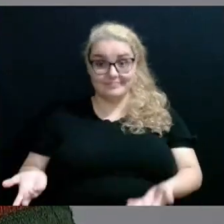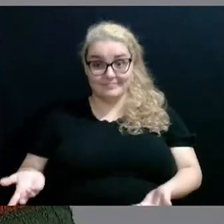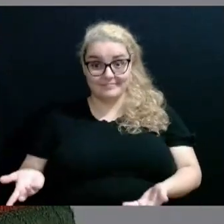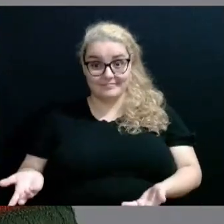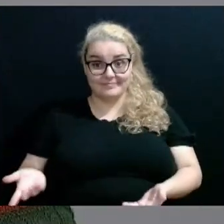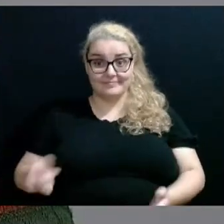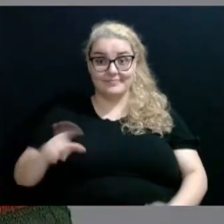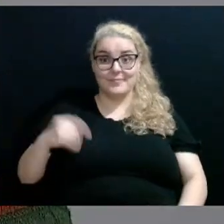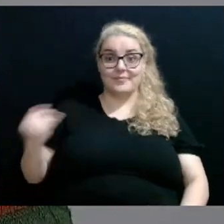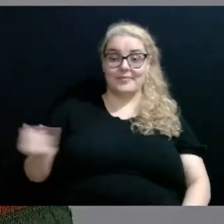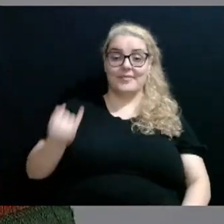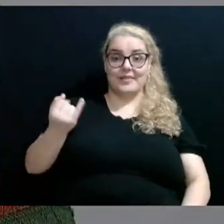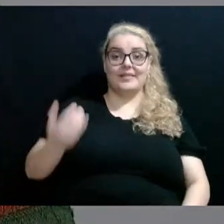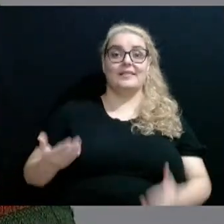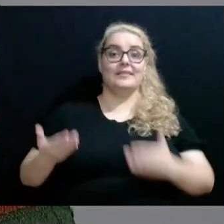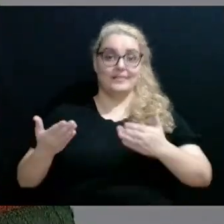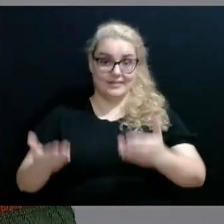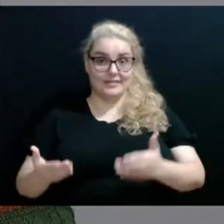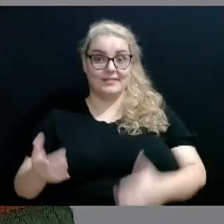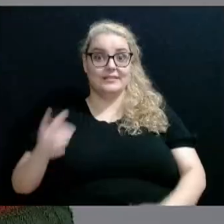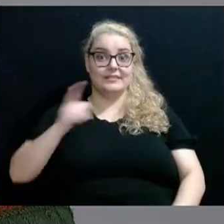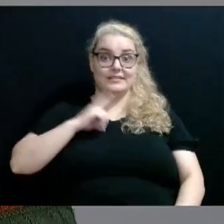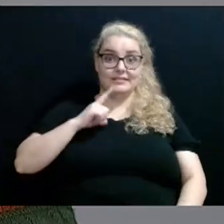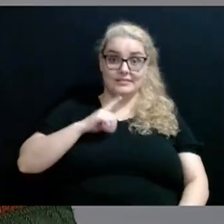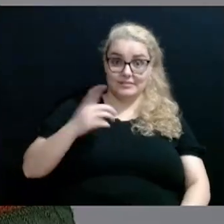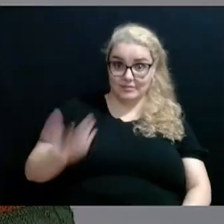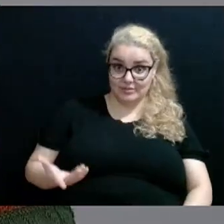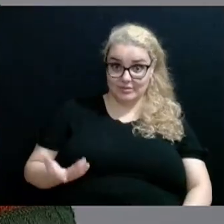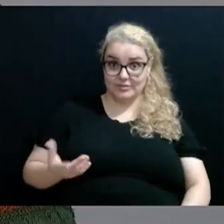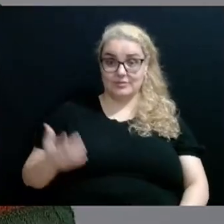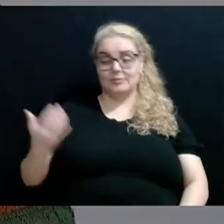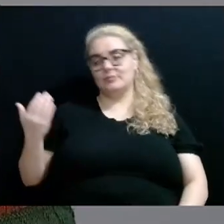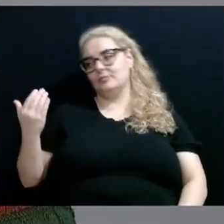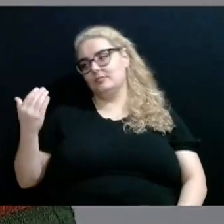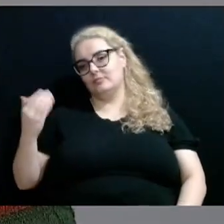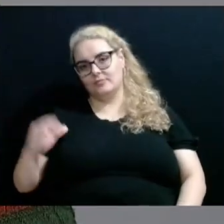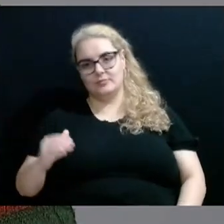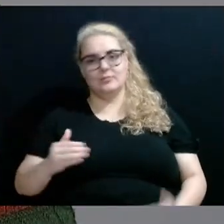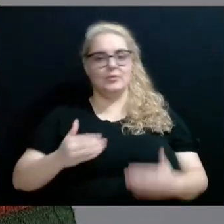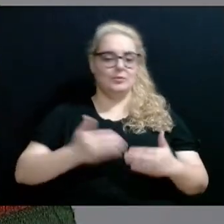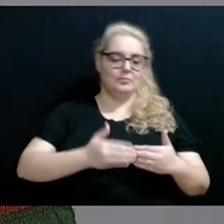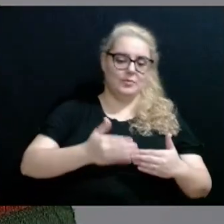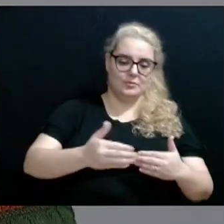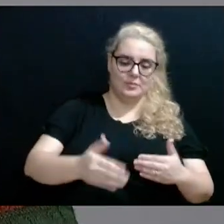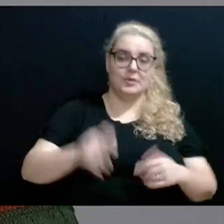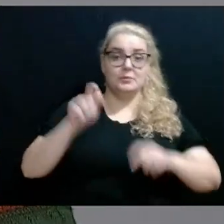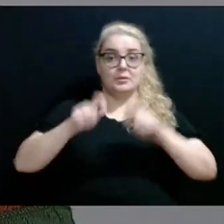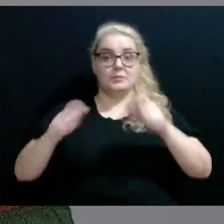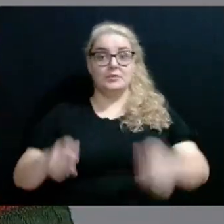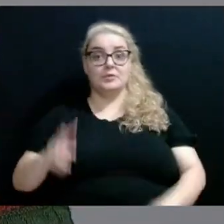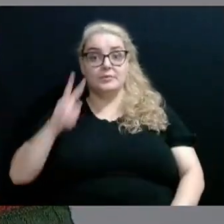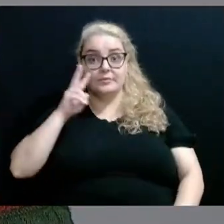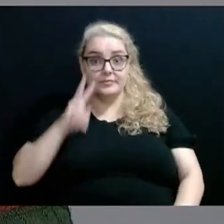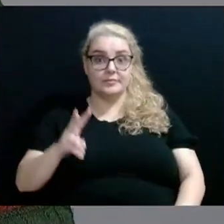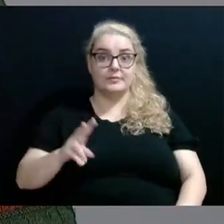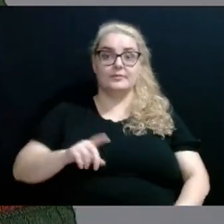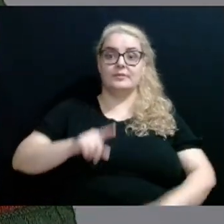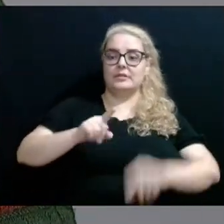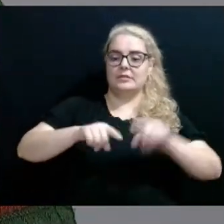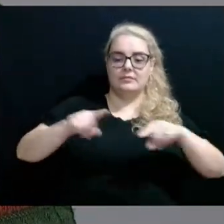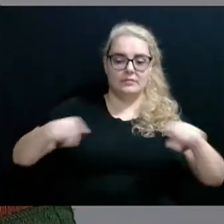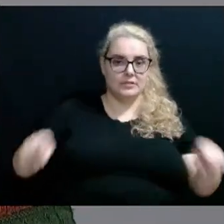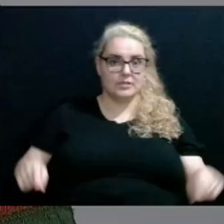importante colocar, é importante ter postagens sequenciais para as pessoas poderem ver que você tem variedade, que você